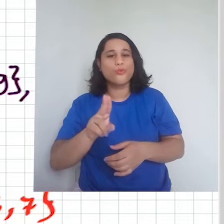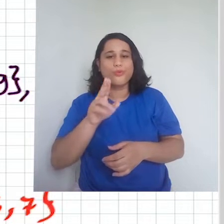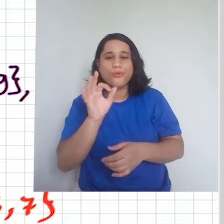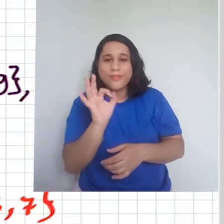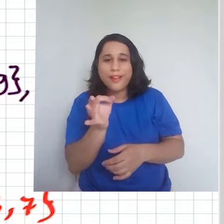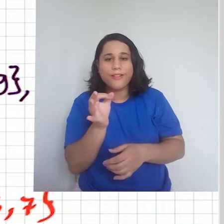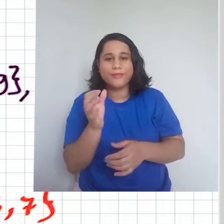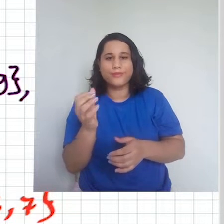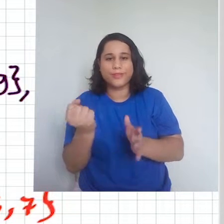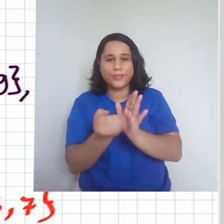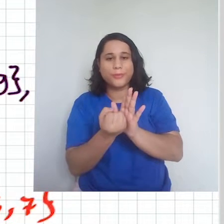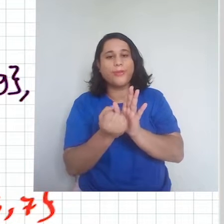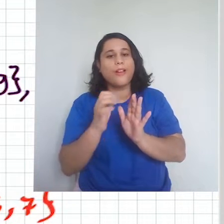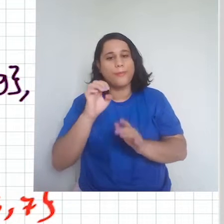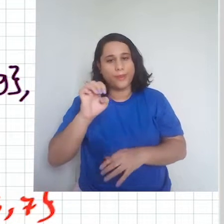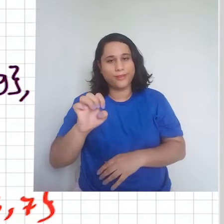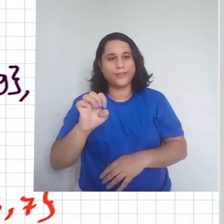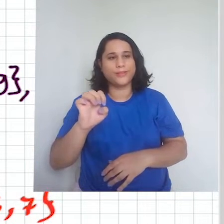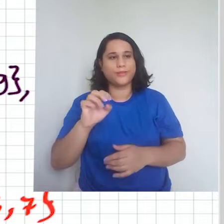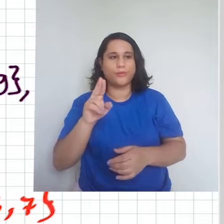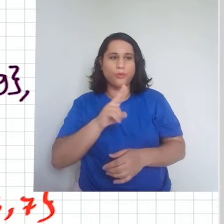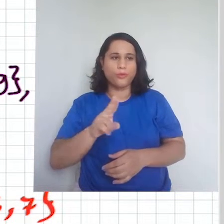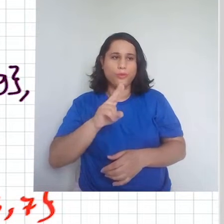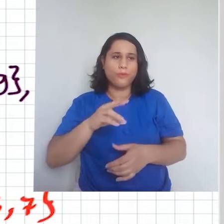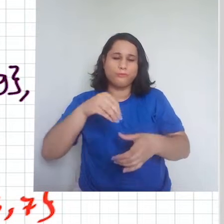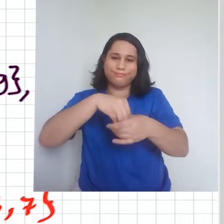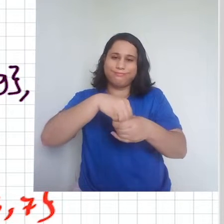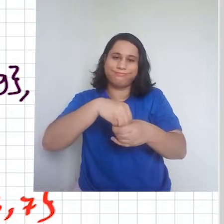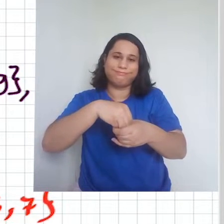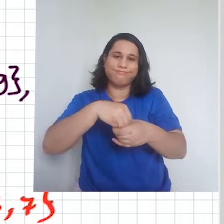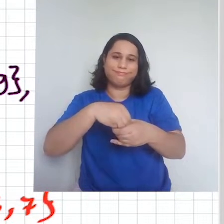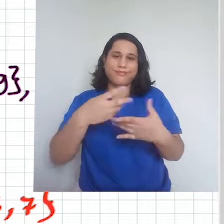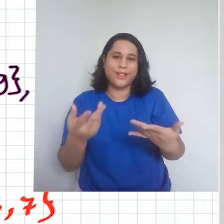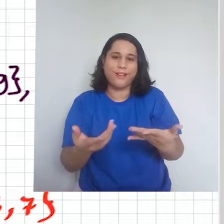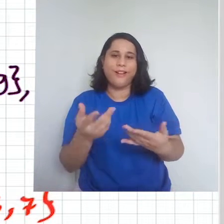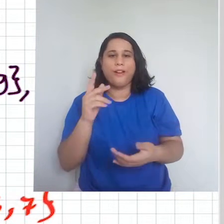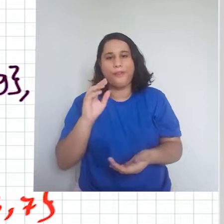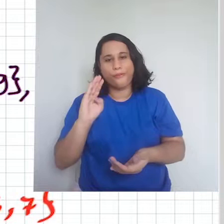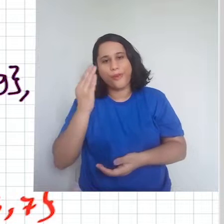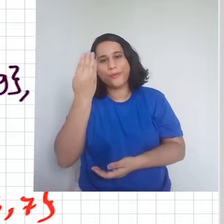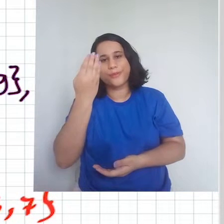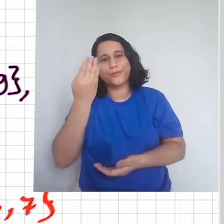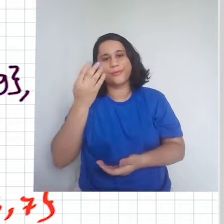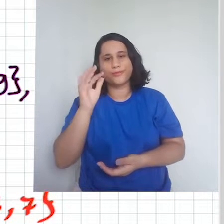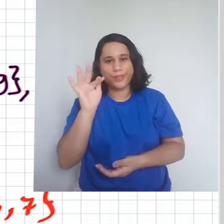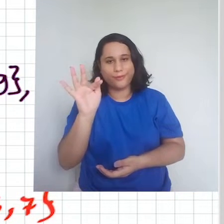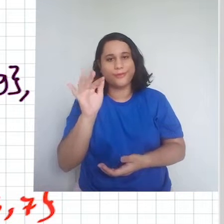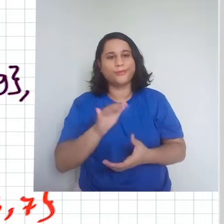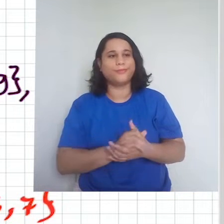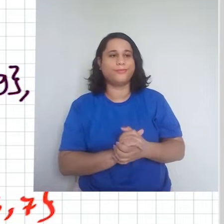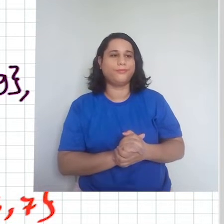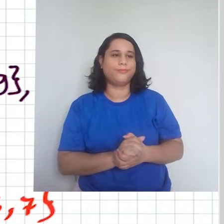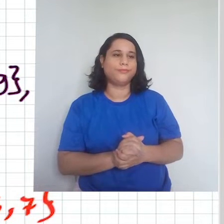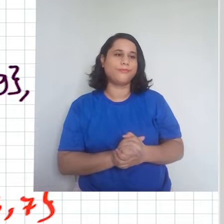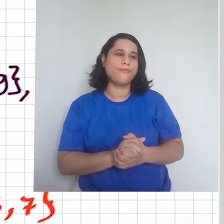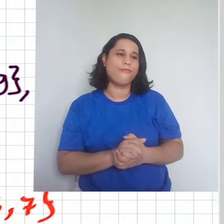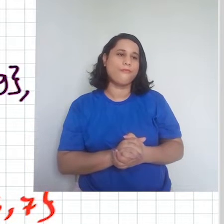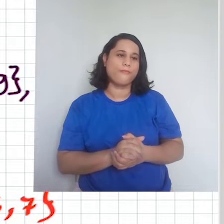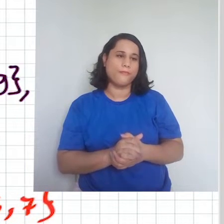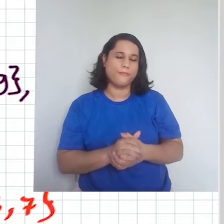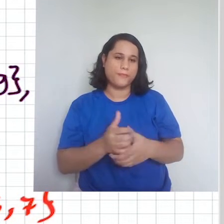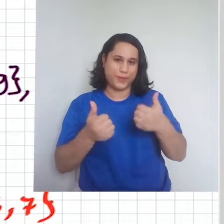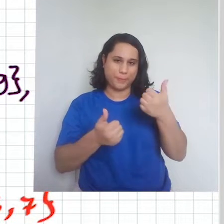correto seria pertence. Como ele utilizou o símbolo de contido, afirmação falsa. Tudo